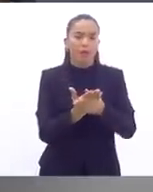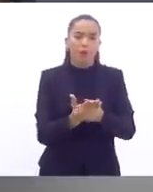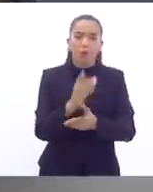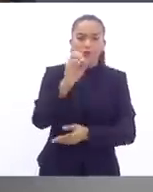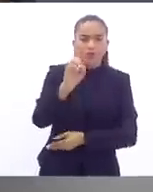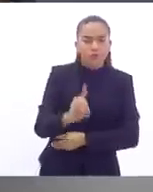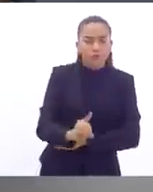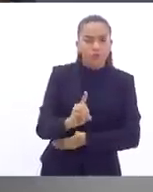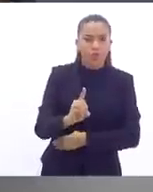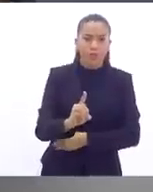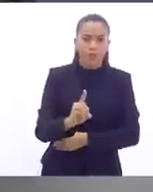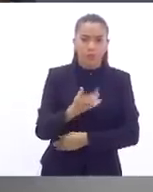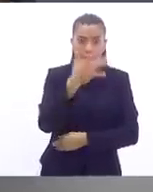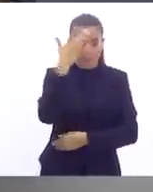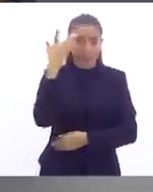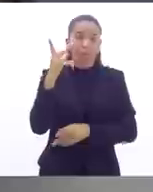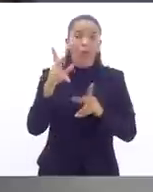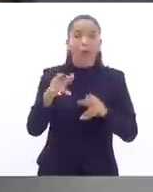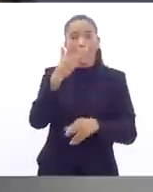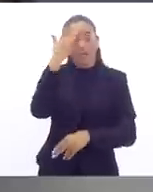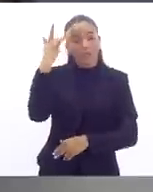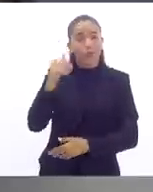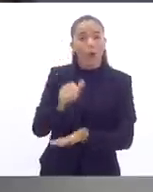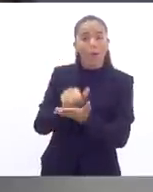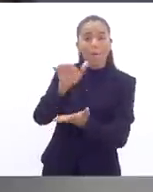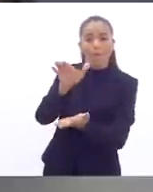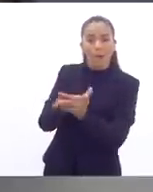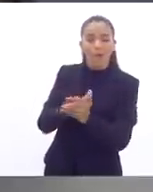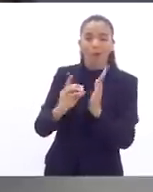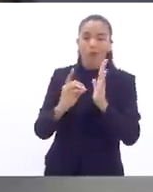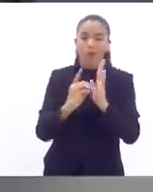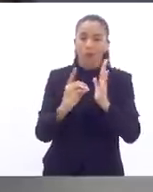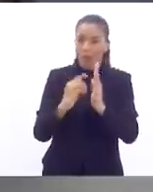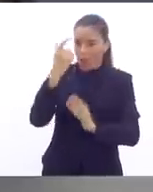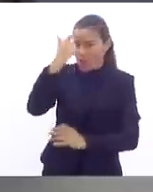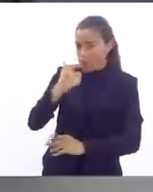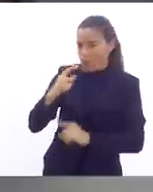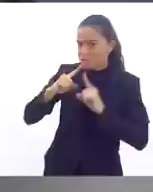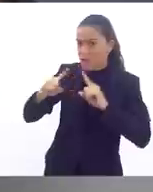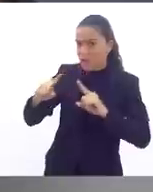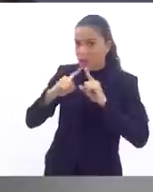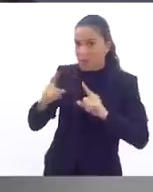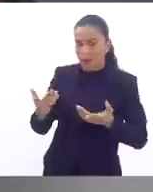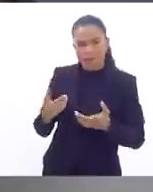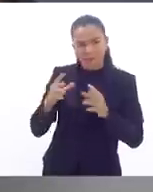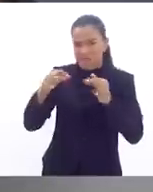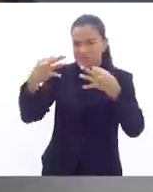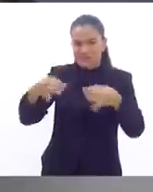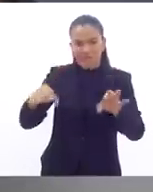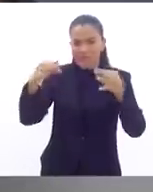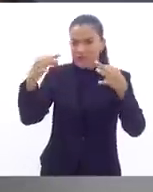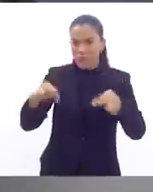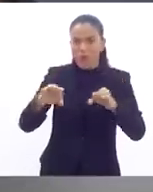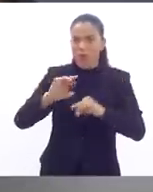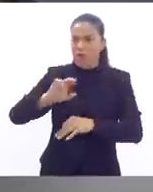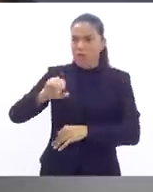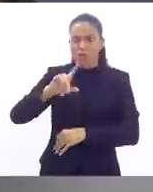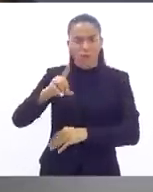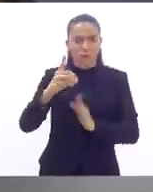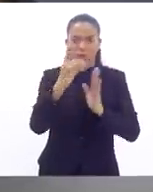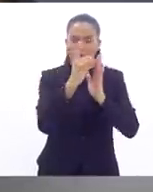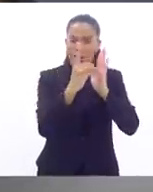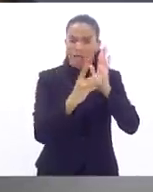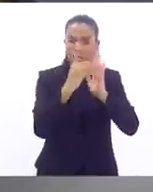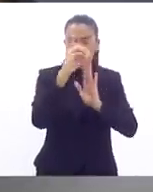você não poder recorrer de uma multa no Detran você está correto Olha só você está super correto Essa não é a diretriz